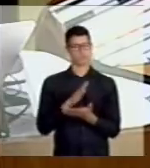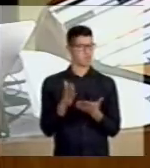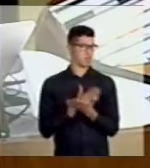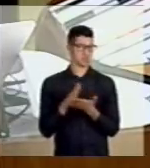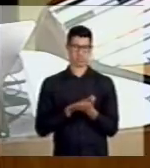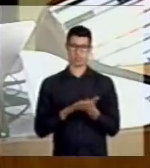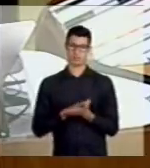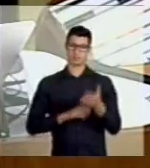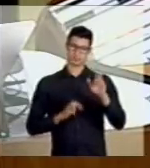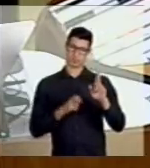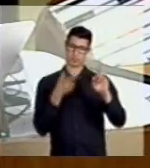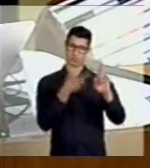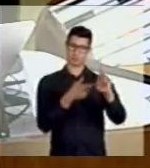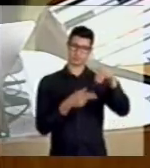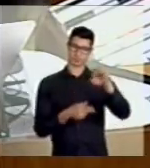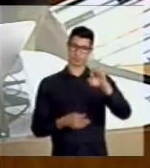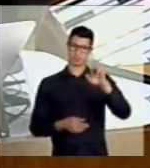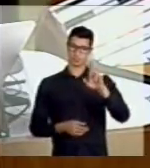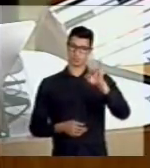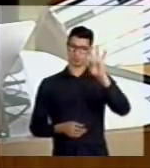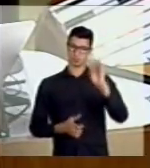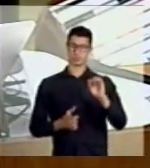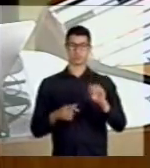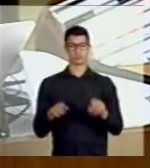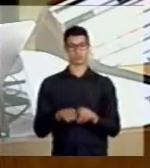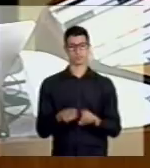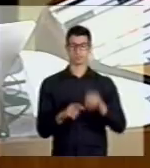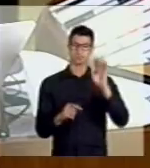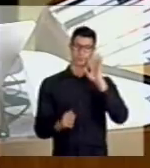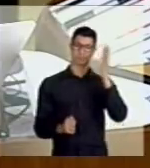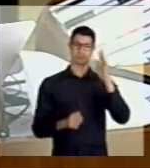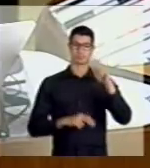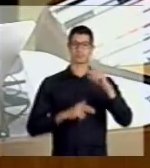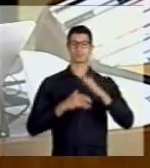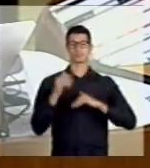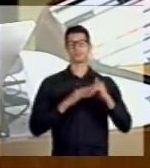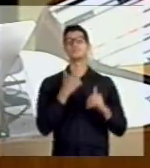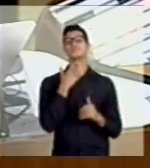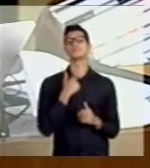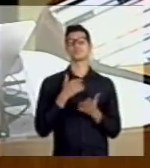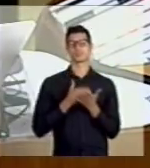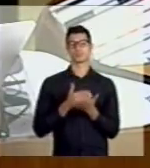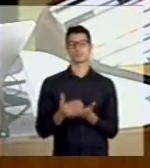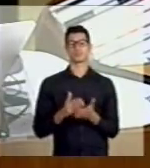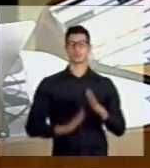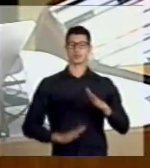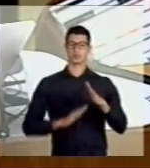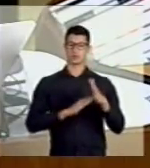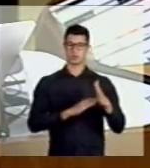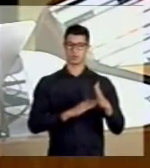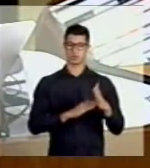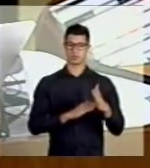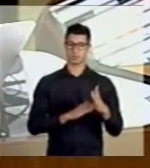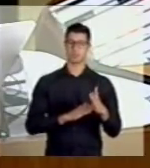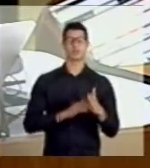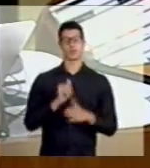alguma referente ao meritum causae, nem decide sobre a pretensão deduzida no inicial. Limita-se a envolver